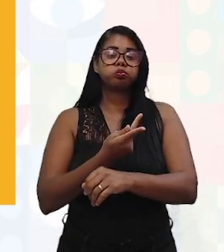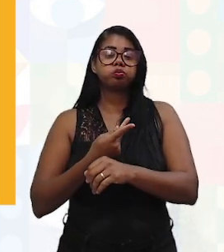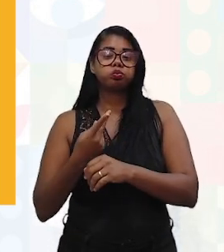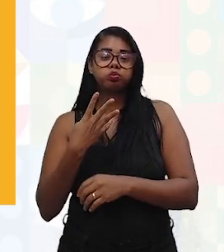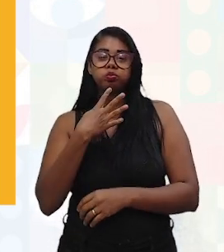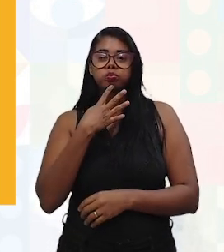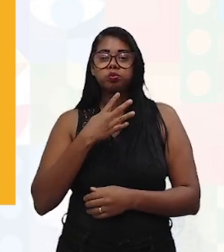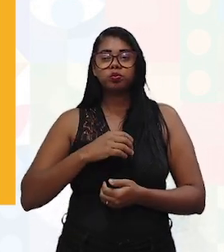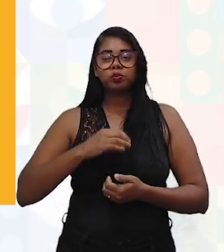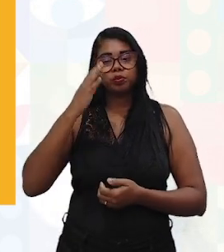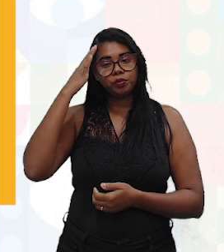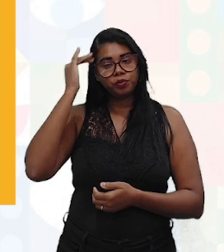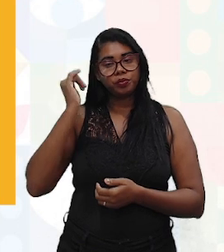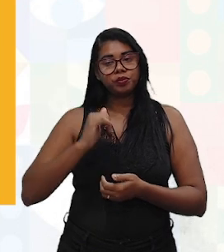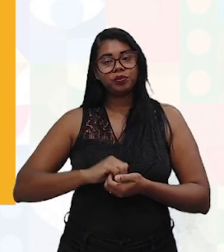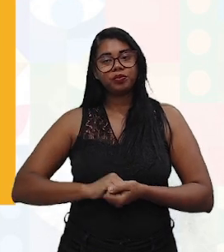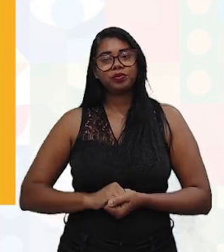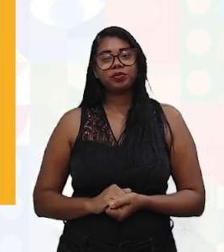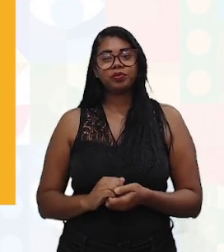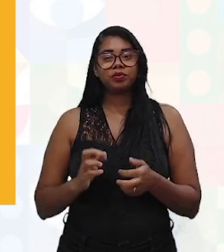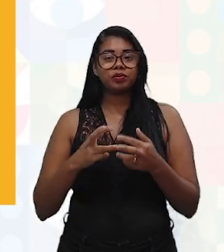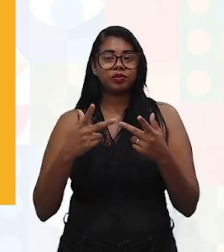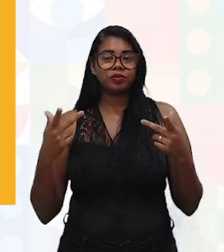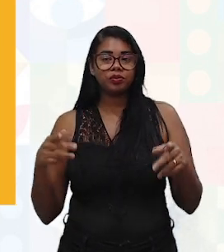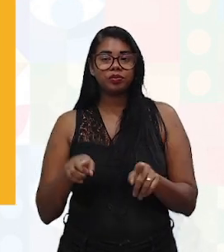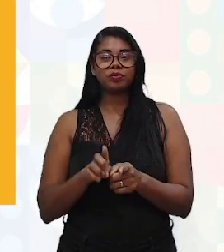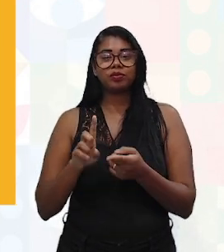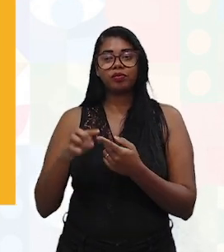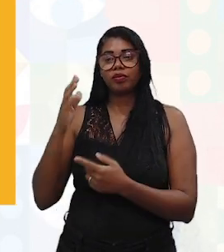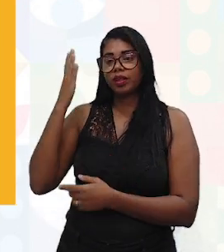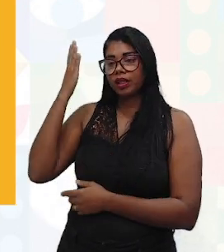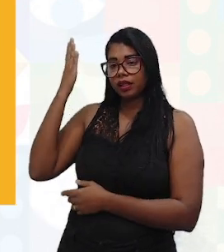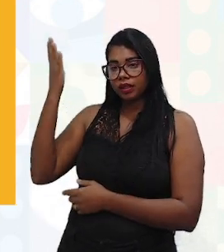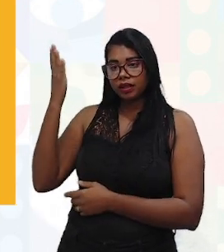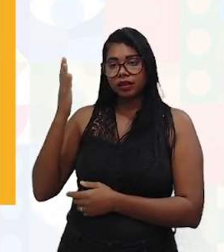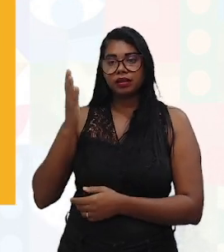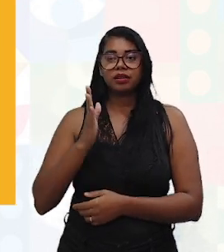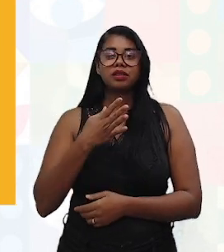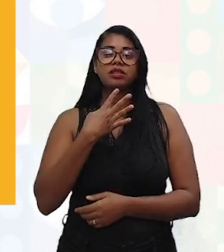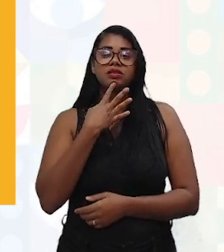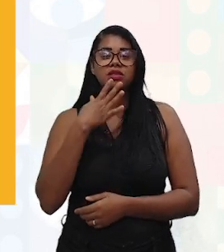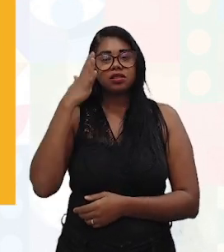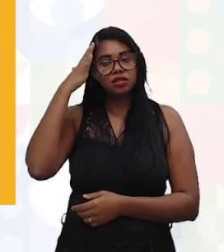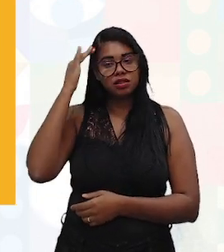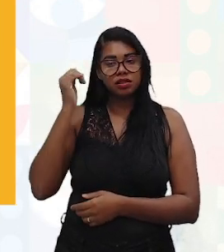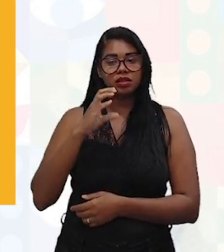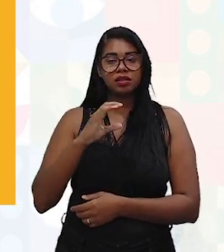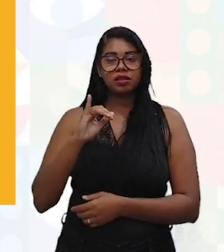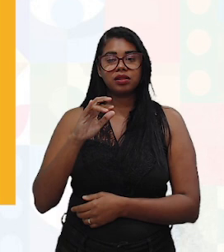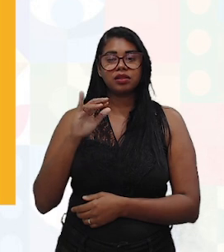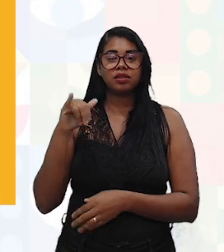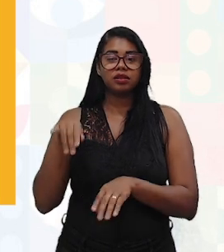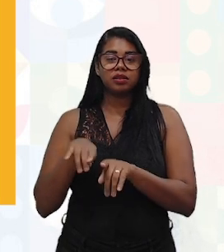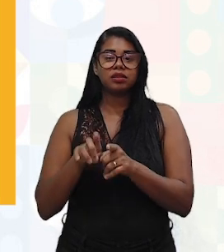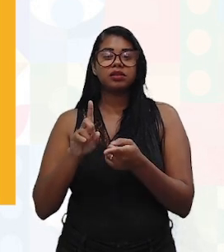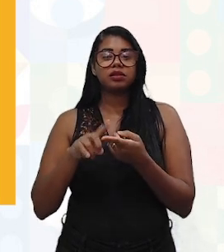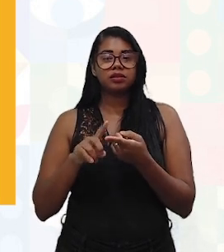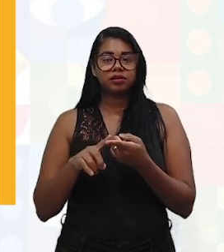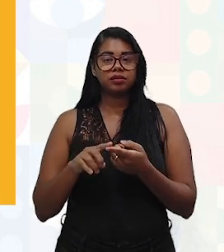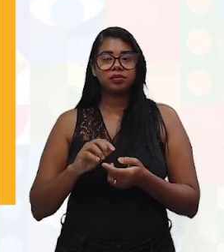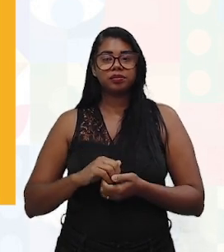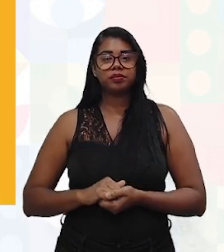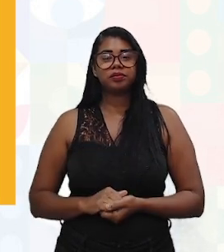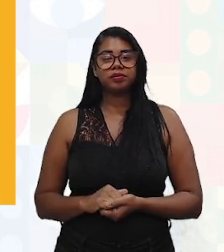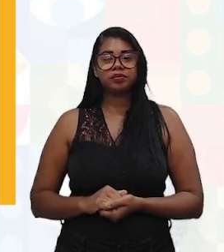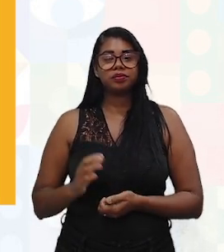este conhecimento, tá? Algumas coisas de Cristiane eu já conheço. Algumas outras eu ainda estou por descobrir.